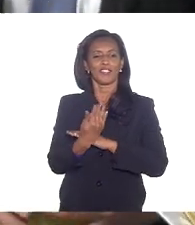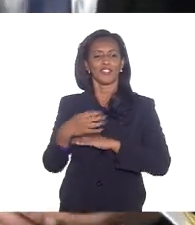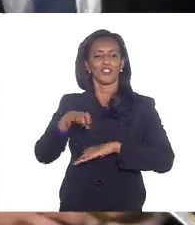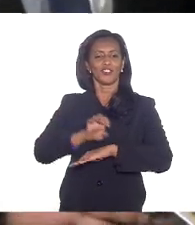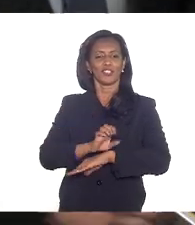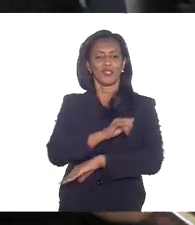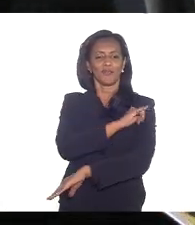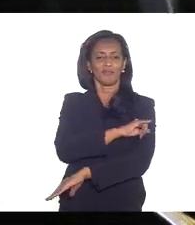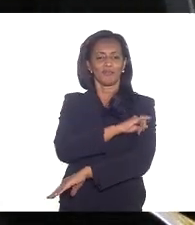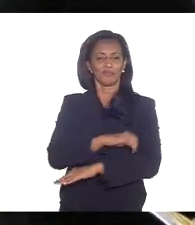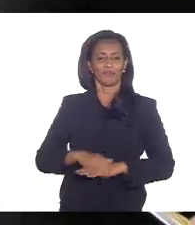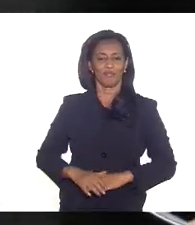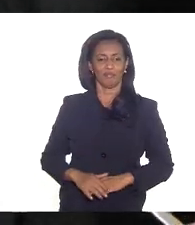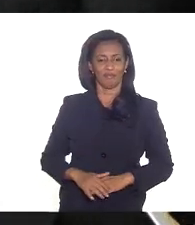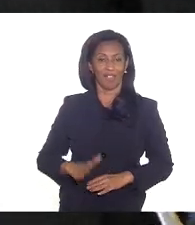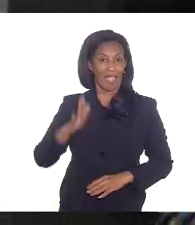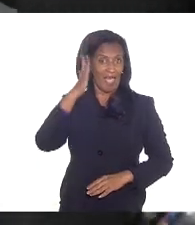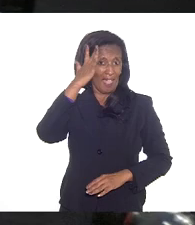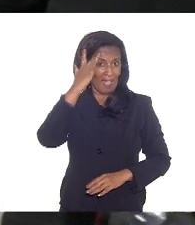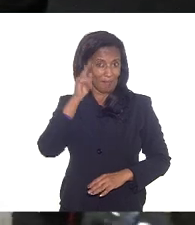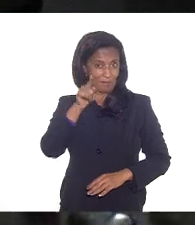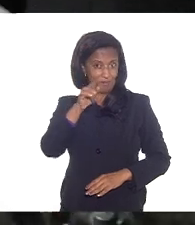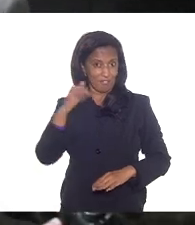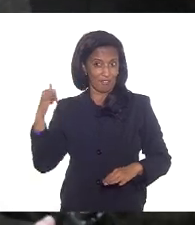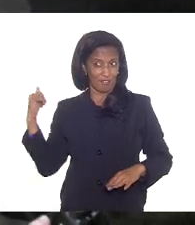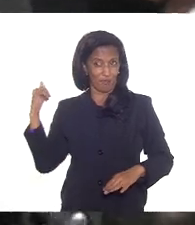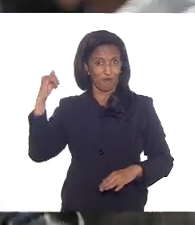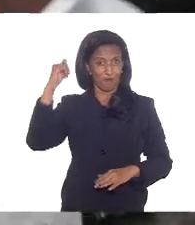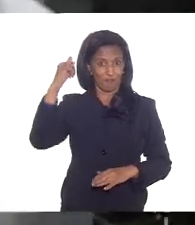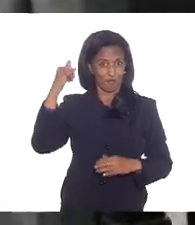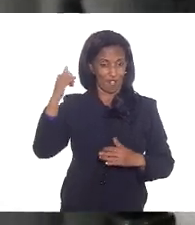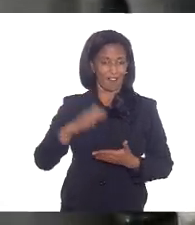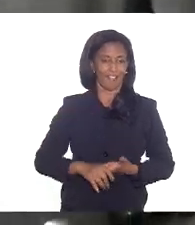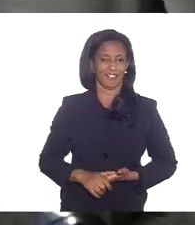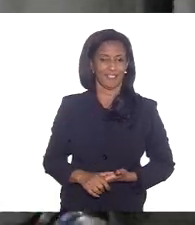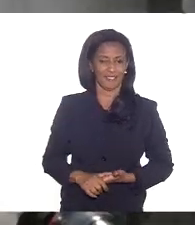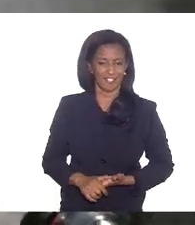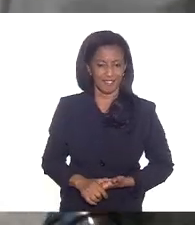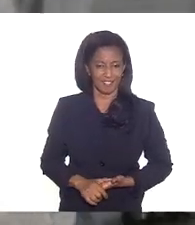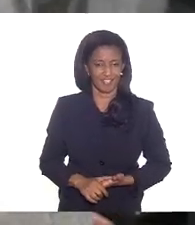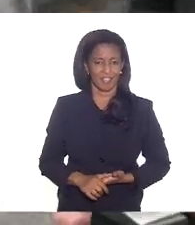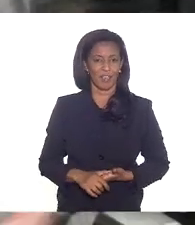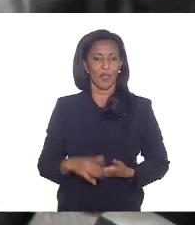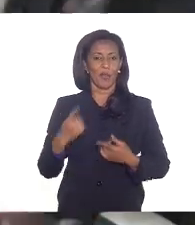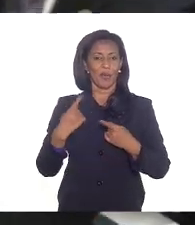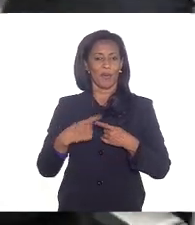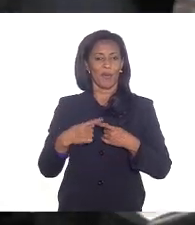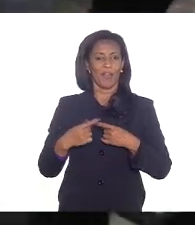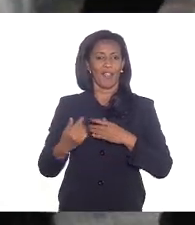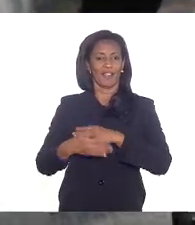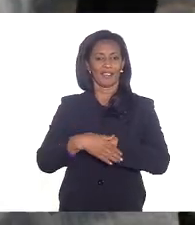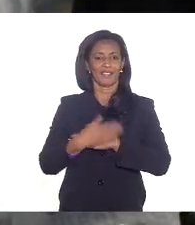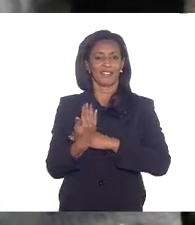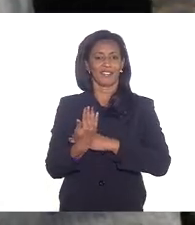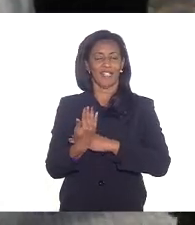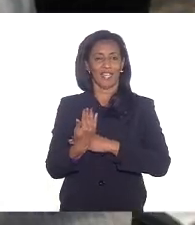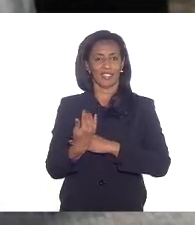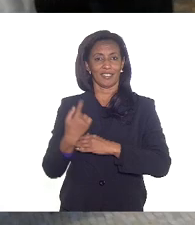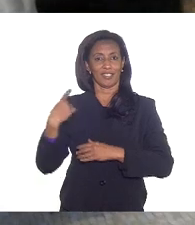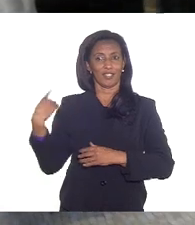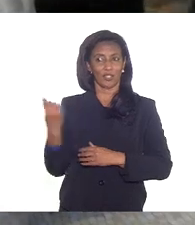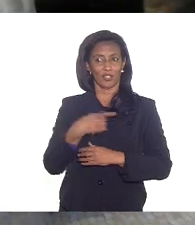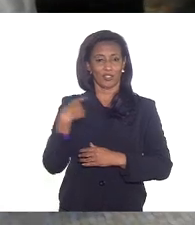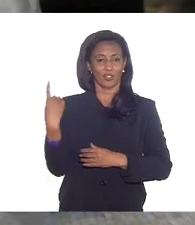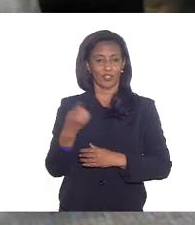Estado do Rio de Janeiro sou excelência que vai voar mais alto vai entregar o selo anti está Que legal nós tamos orando